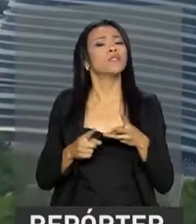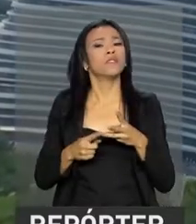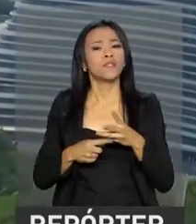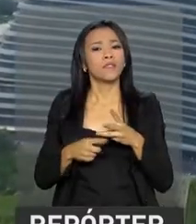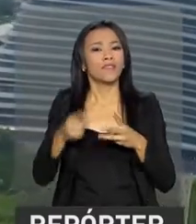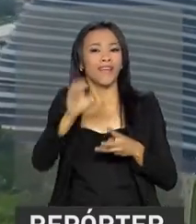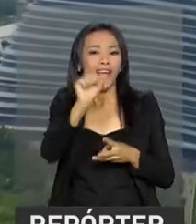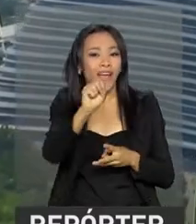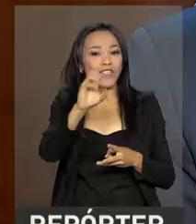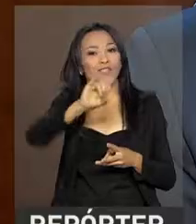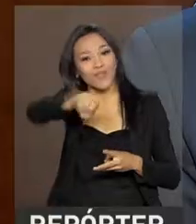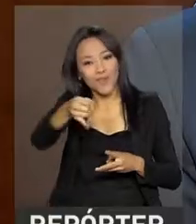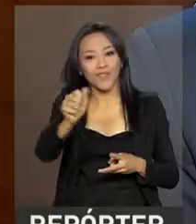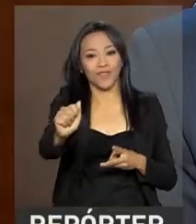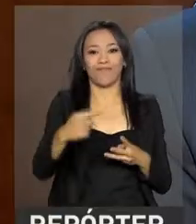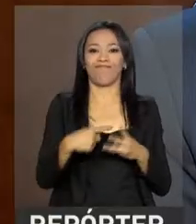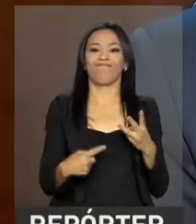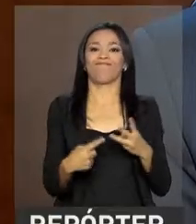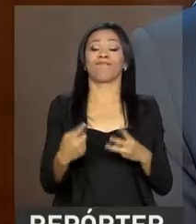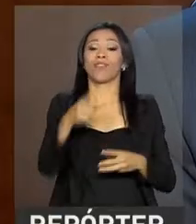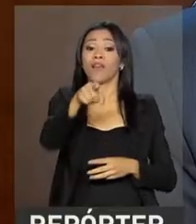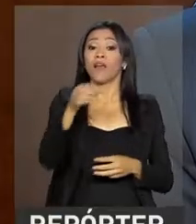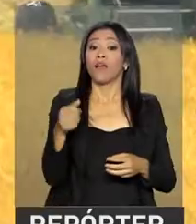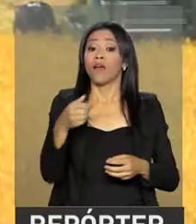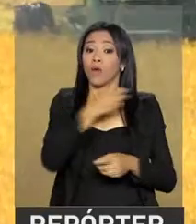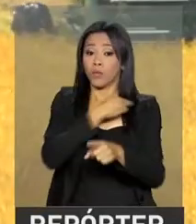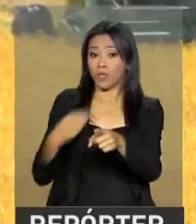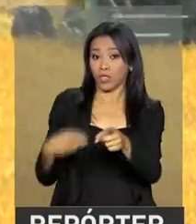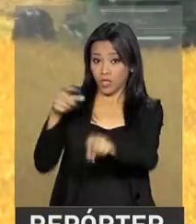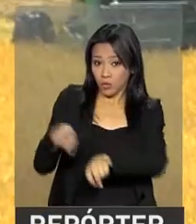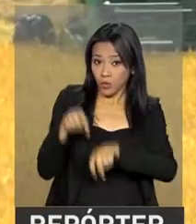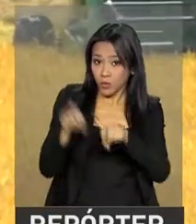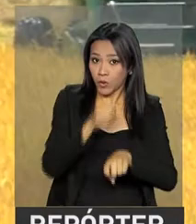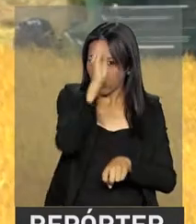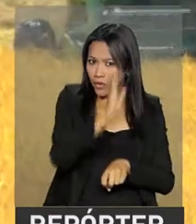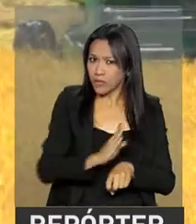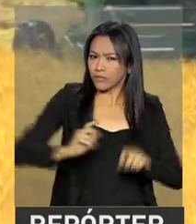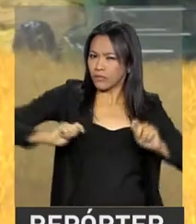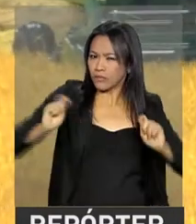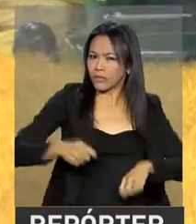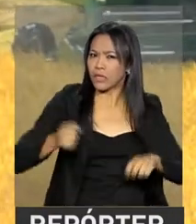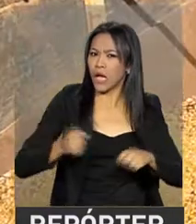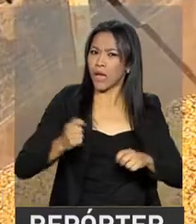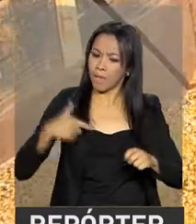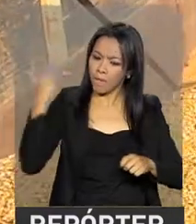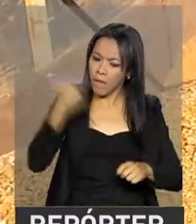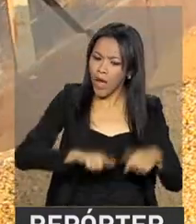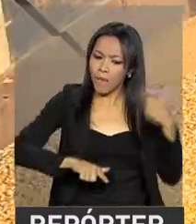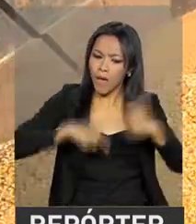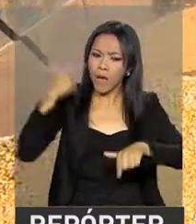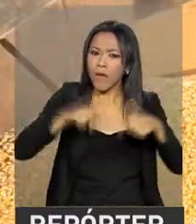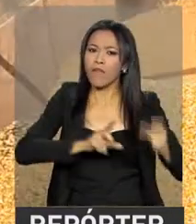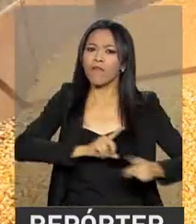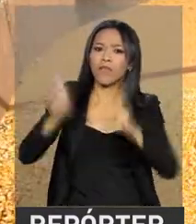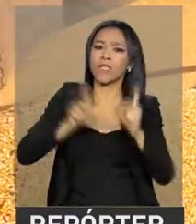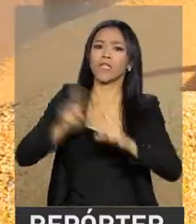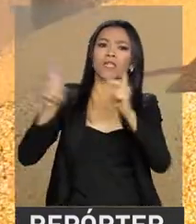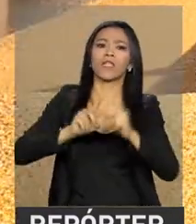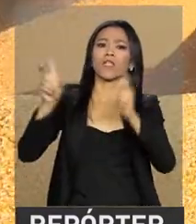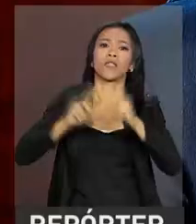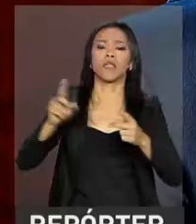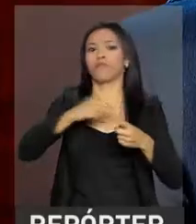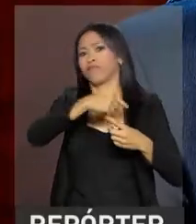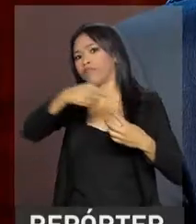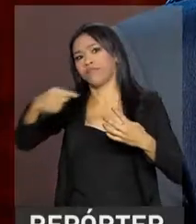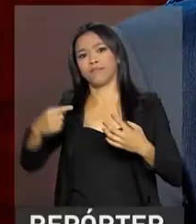a soja. Para o ministro da Agricultura, o Brasil tem condições de avançar na venda de produtos